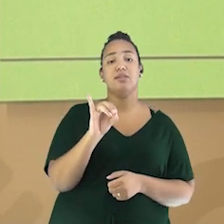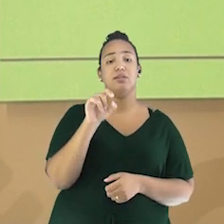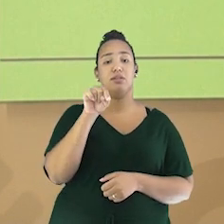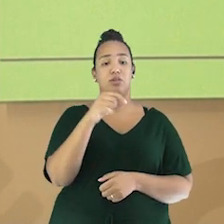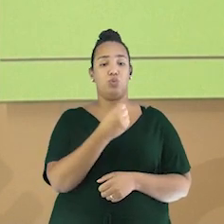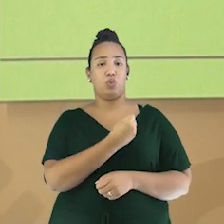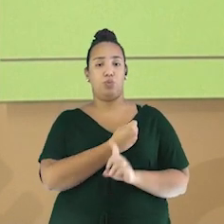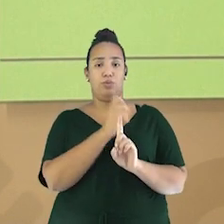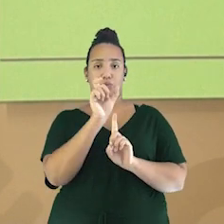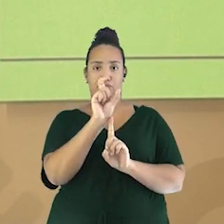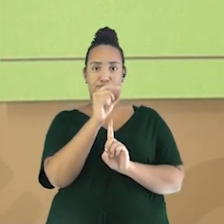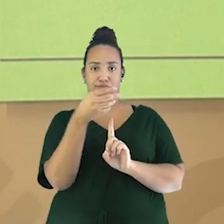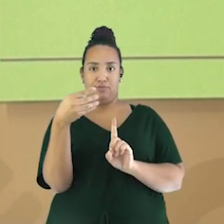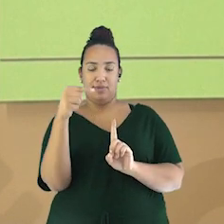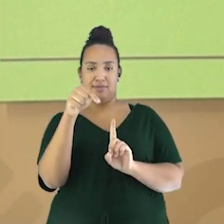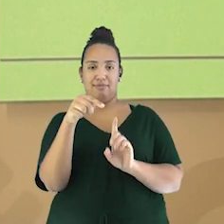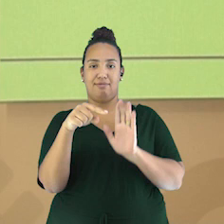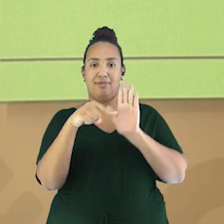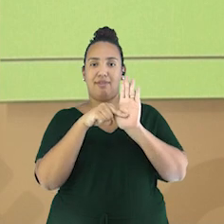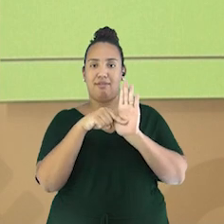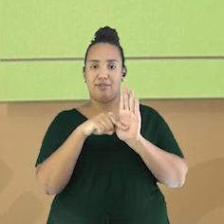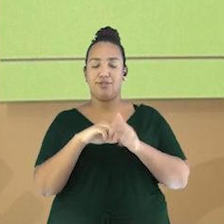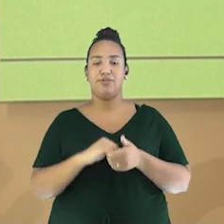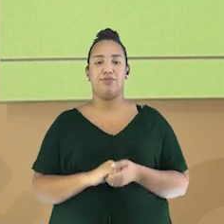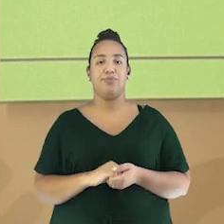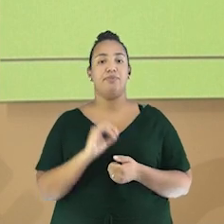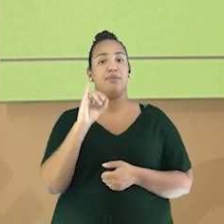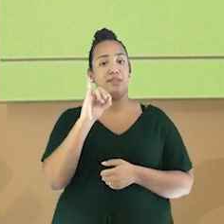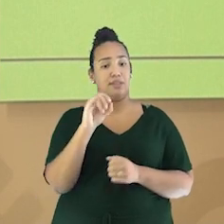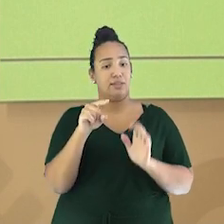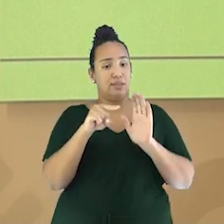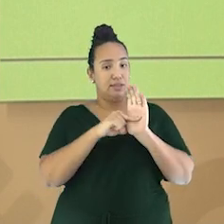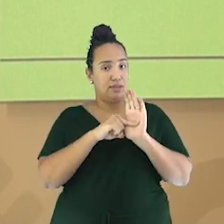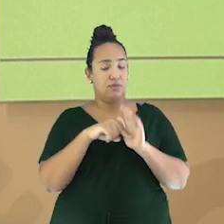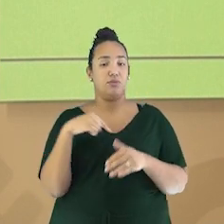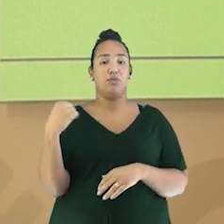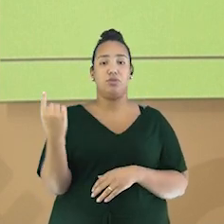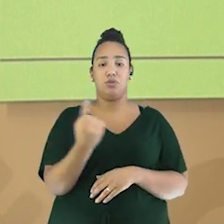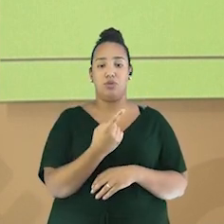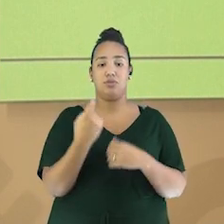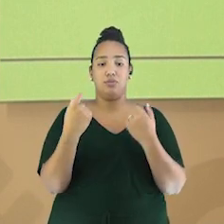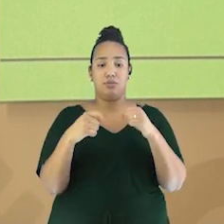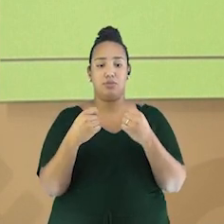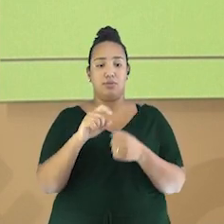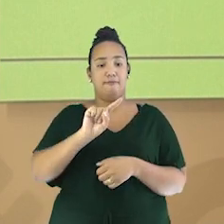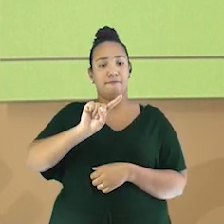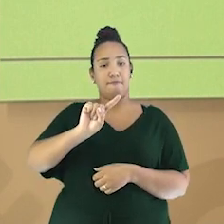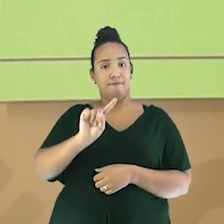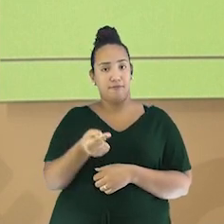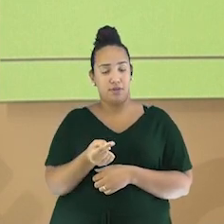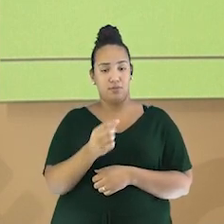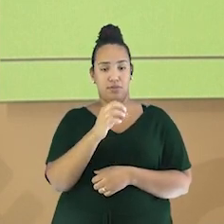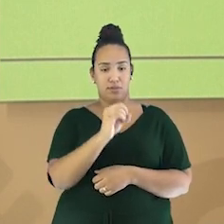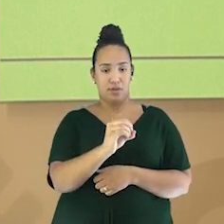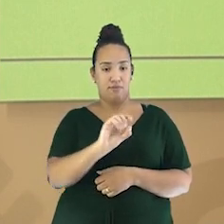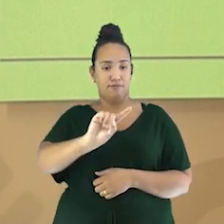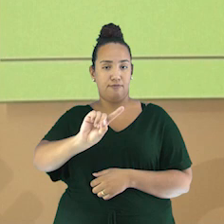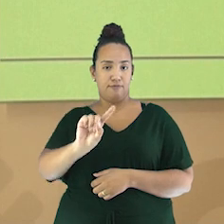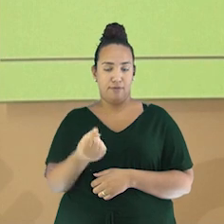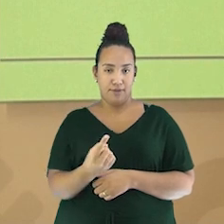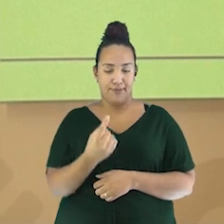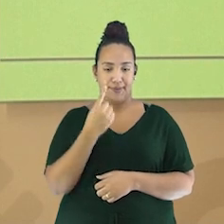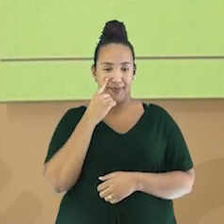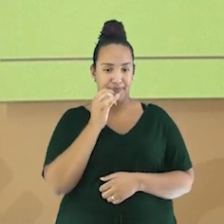negativo? No caso do expoente ser negativo, iremos posicionar a vírgula após o primeiro zero. Veja